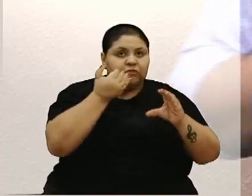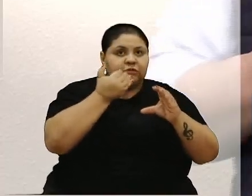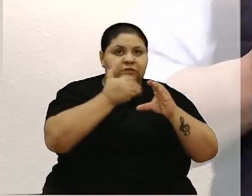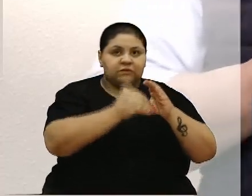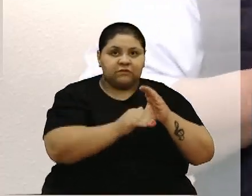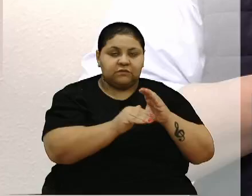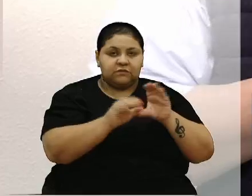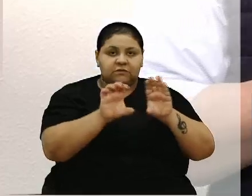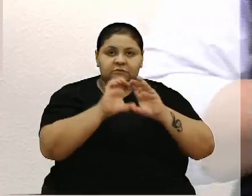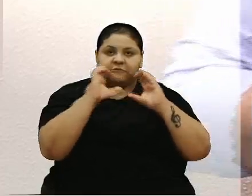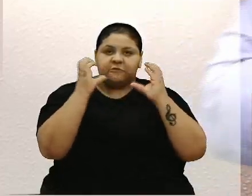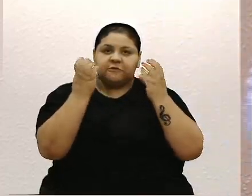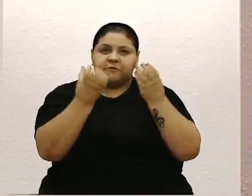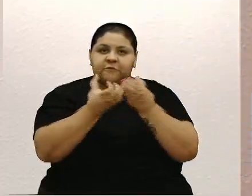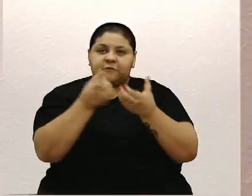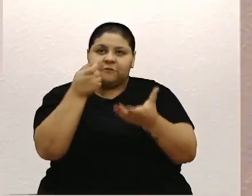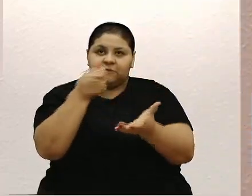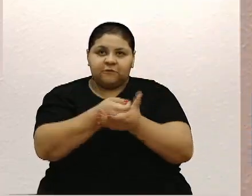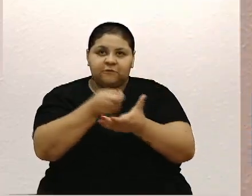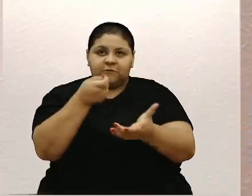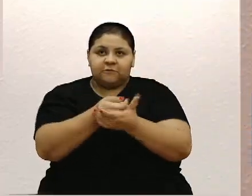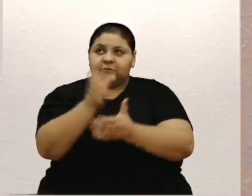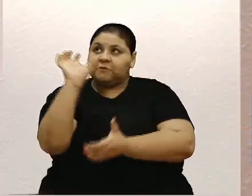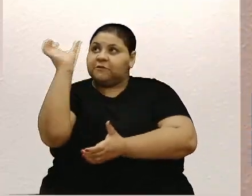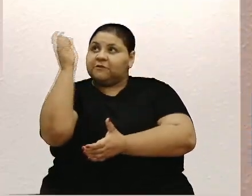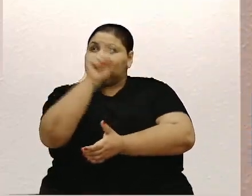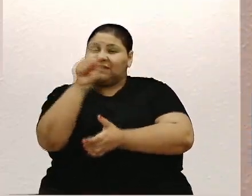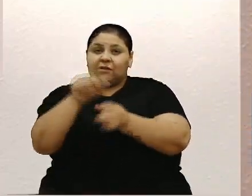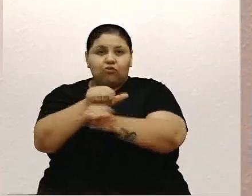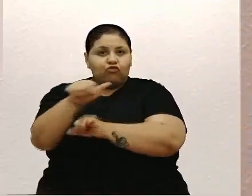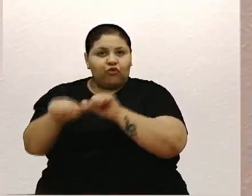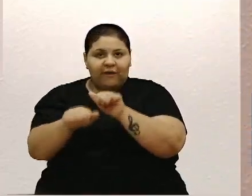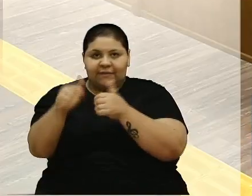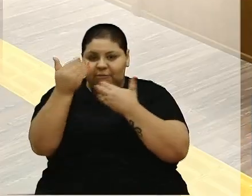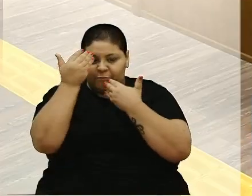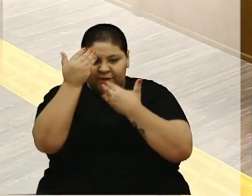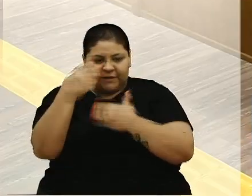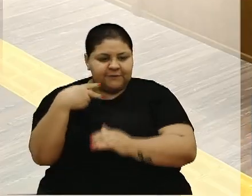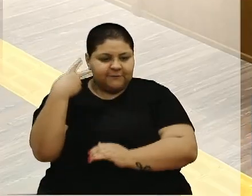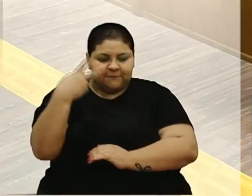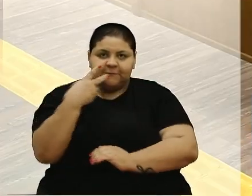a comunidade nos cobra que essa lâmpada não foi trocada. Obrigado, vereador. Declaração de voto, vereadora